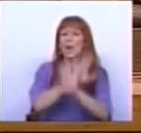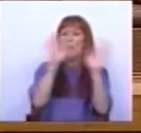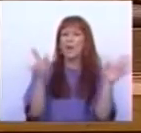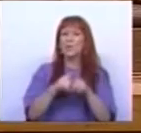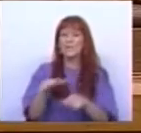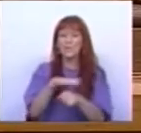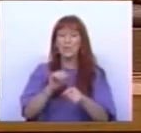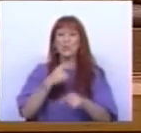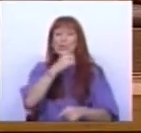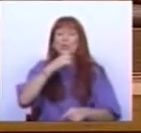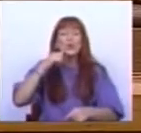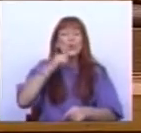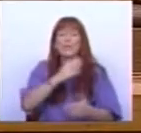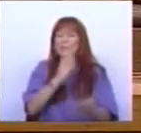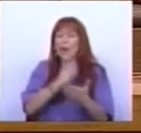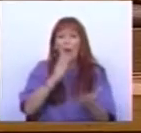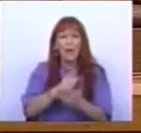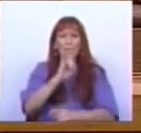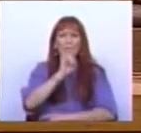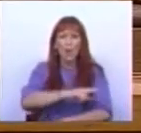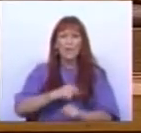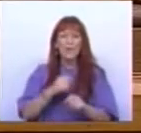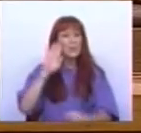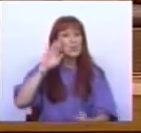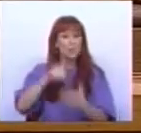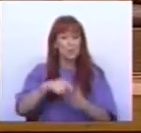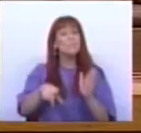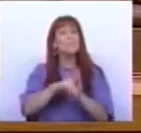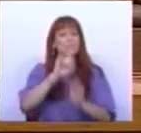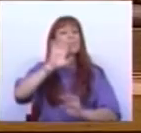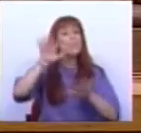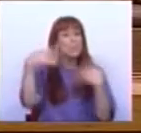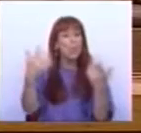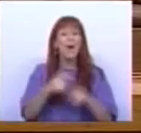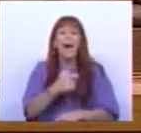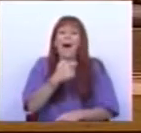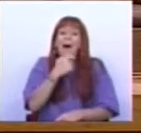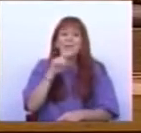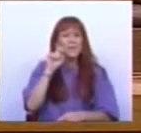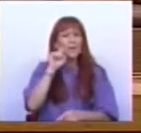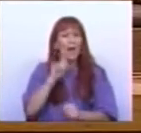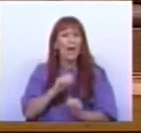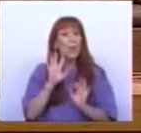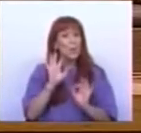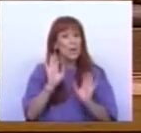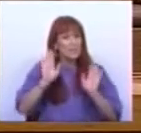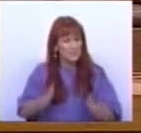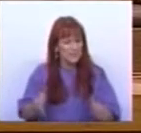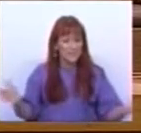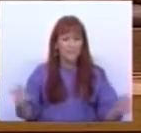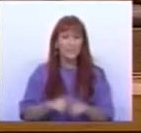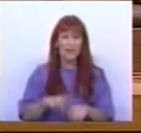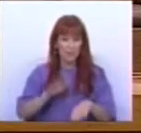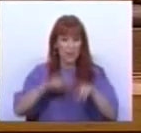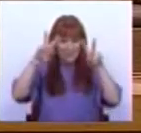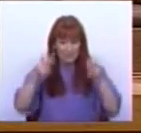Em situações de sofrimento limite, pode haver soluções legislativas desde que se assegurem as devidas cautelas. E, portanto, sobre